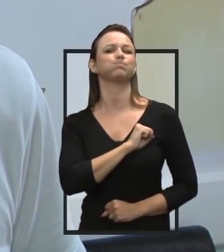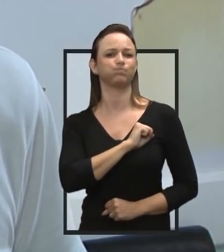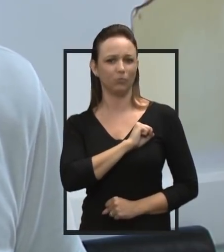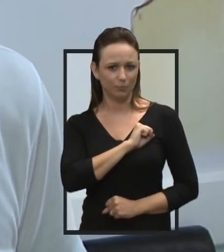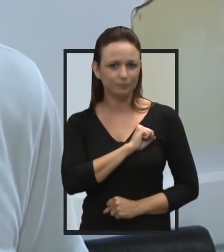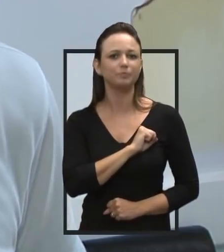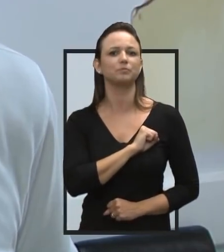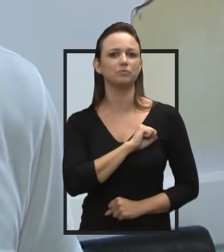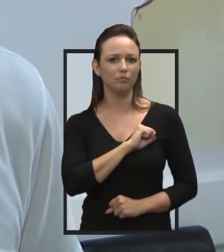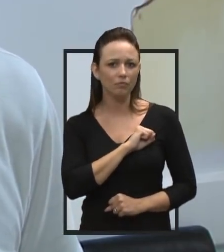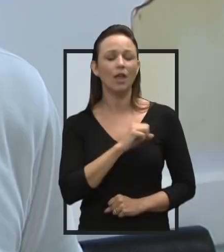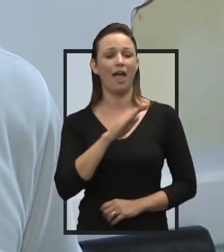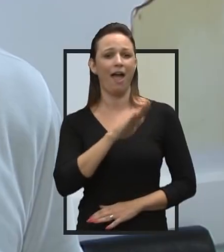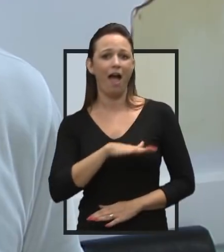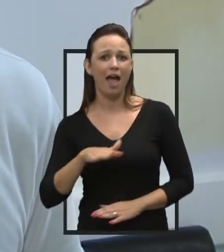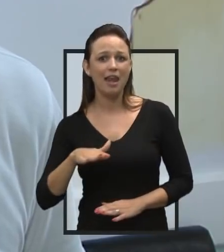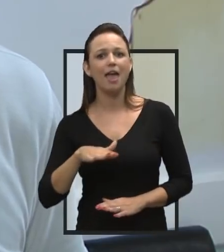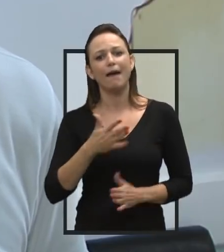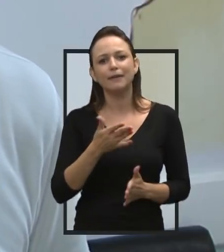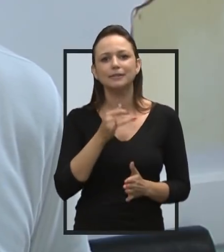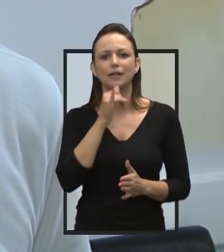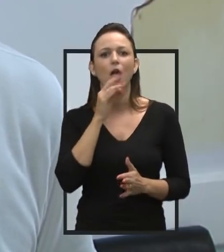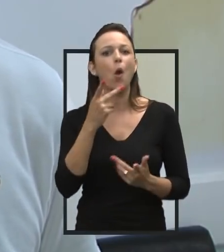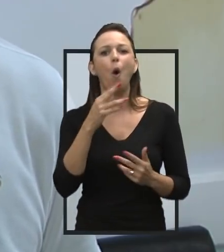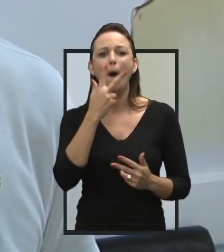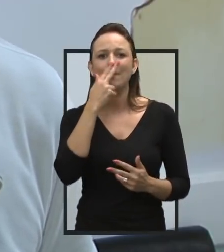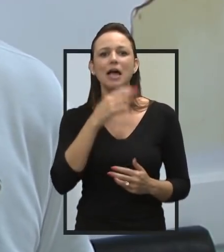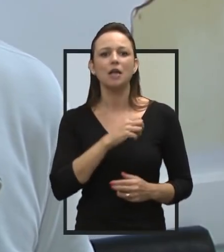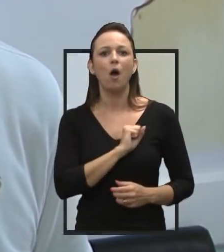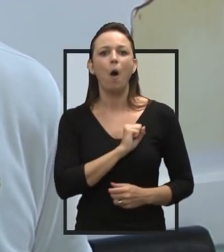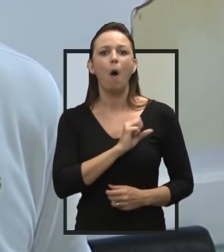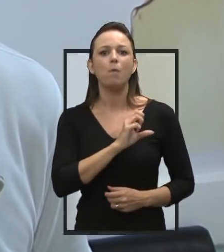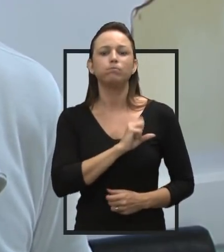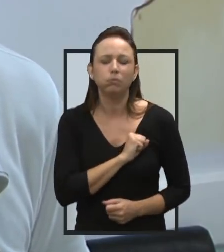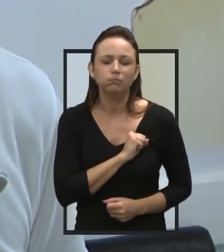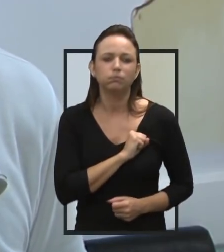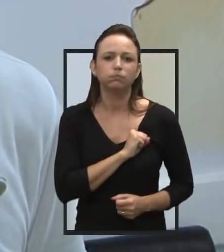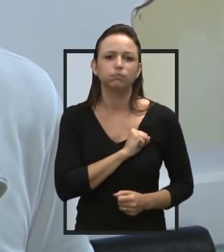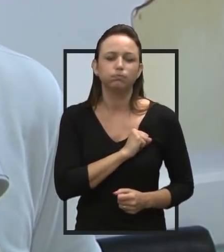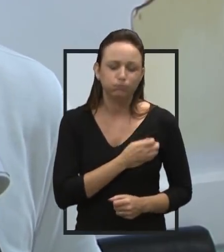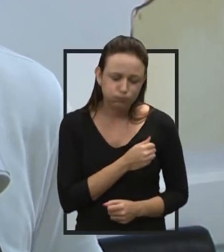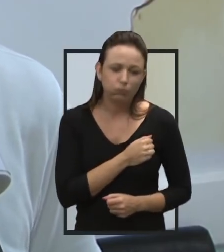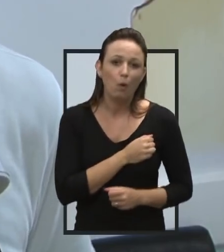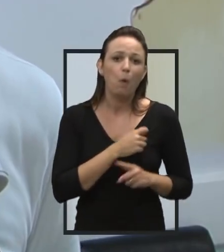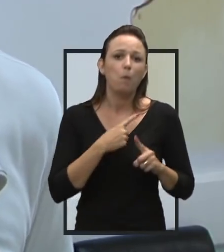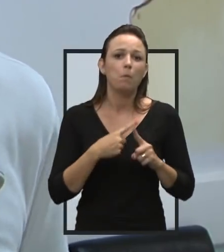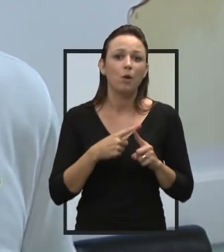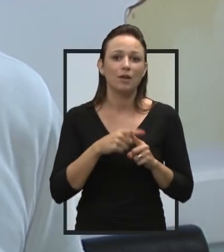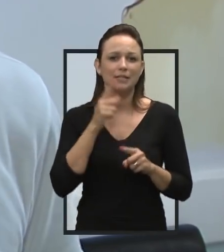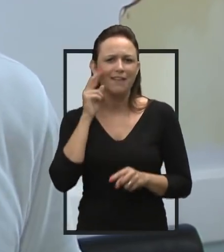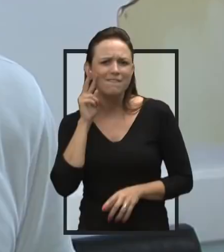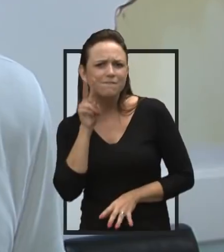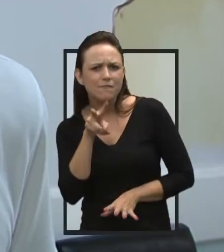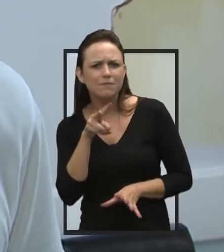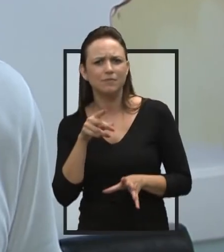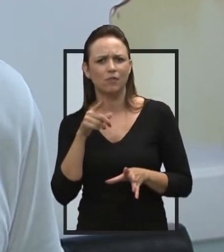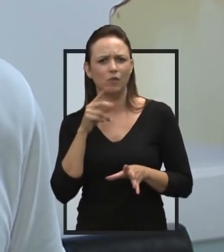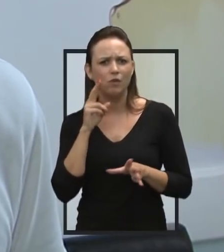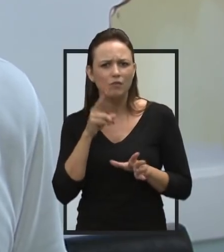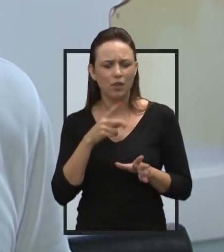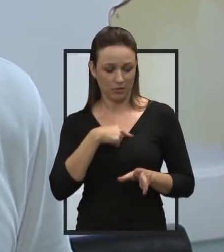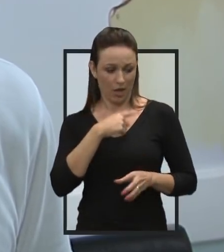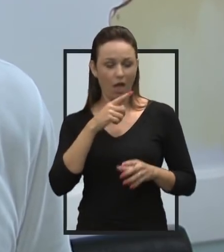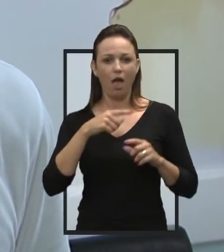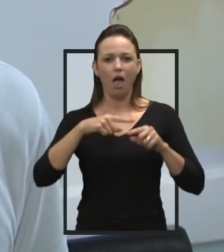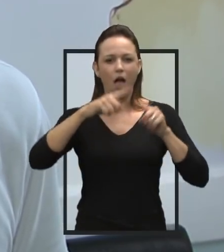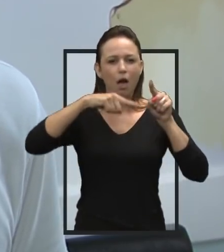assemelha na criança, na pessoa, tipo um infarto, tá? Se você, na hora do processo, você traçar